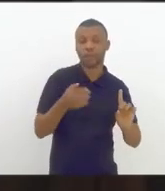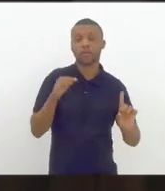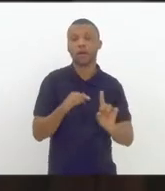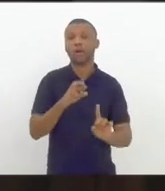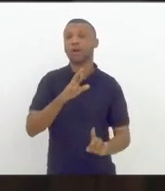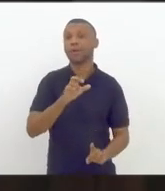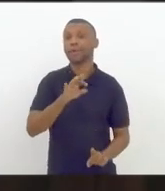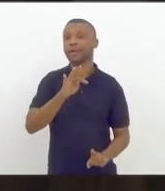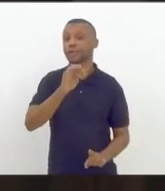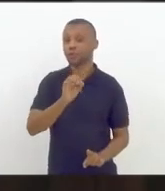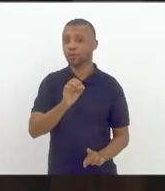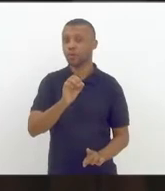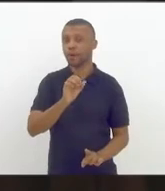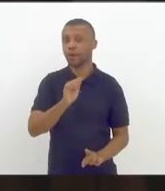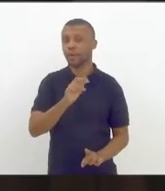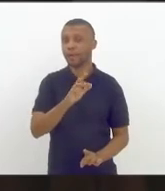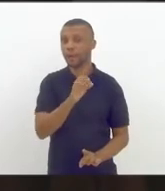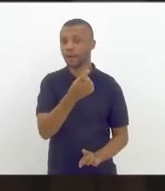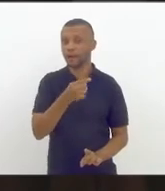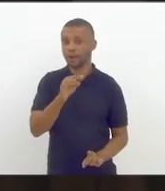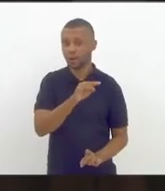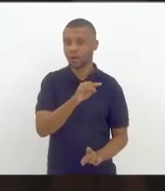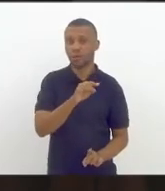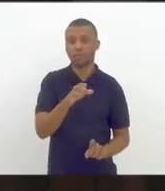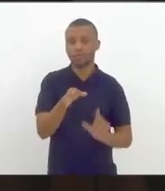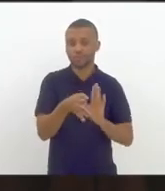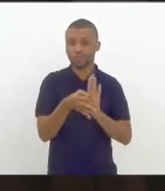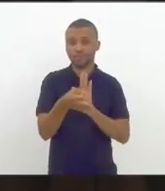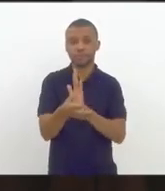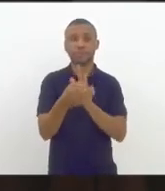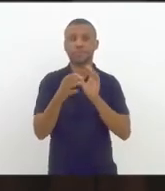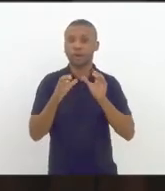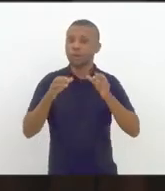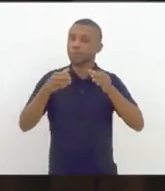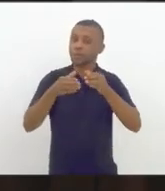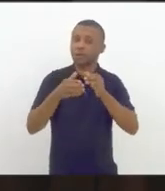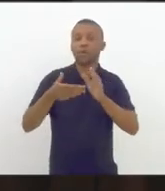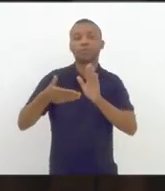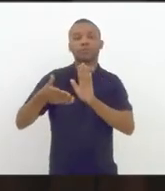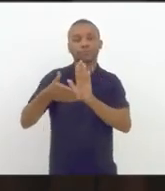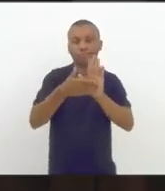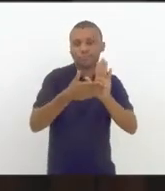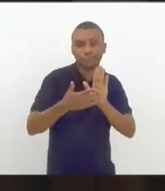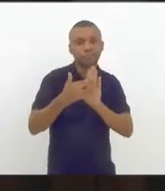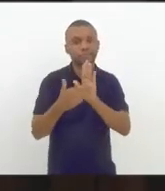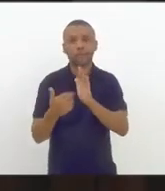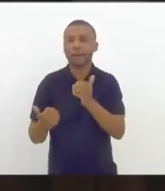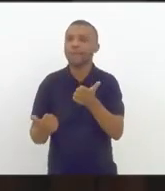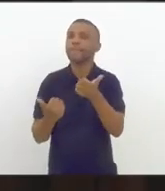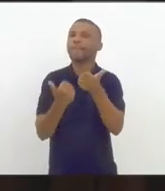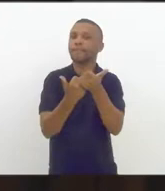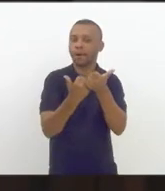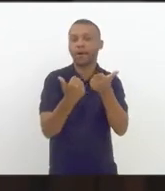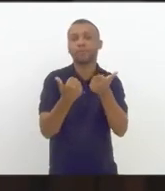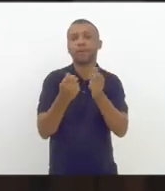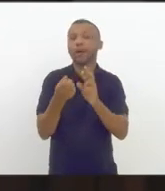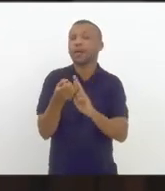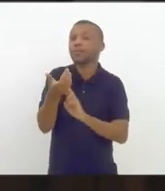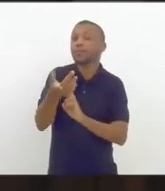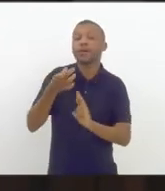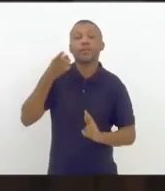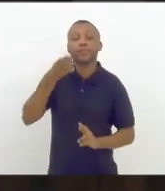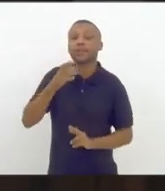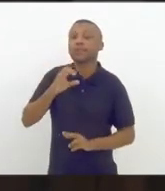Oliveira. Parecer da Comissão de Normas Internas e Proposições Externas, favorável. Relator, deputado Chico